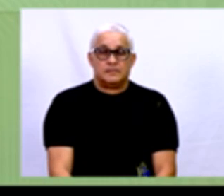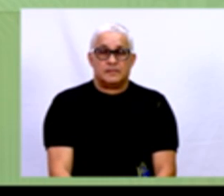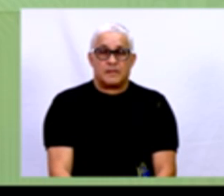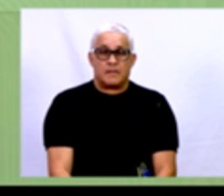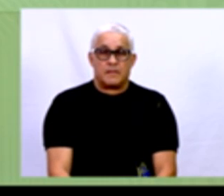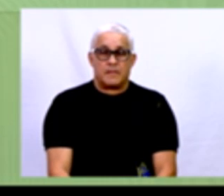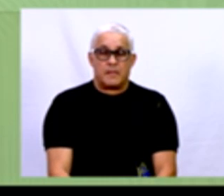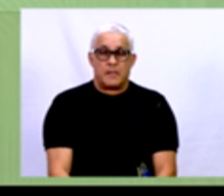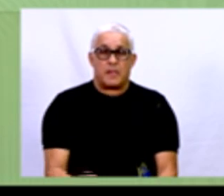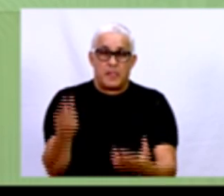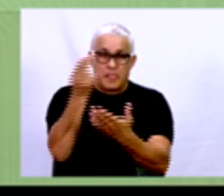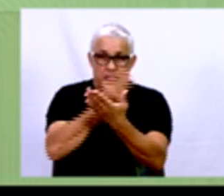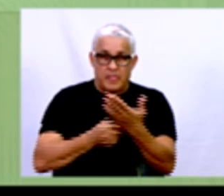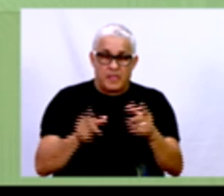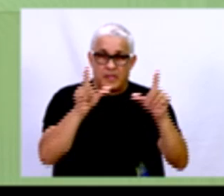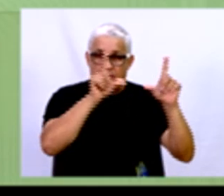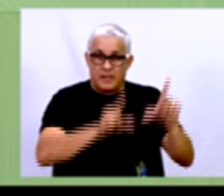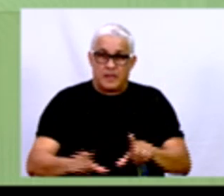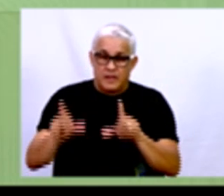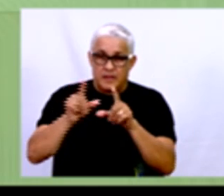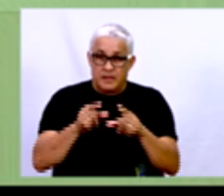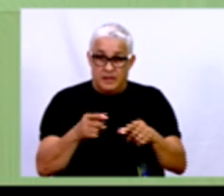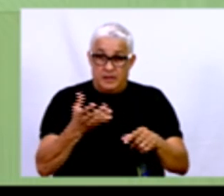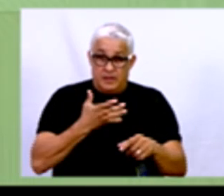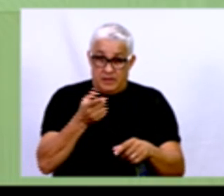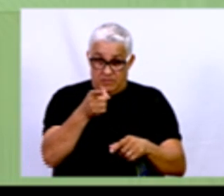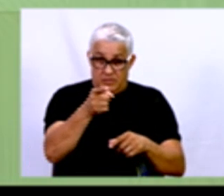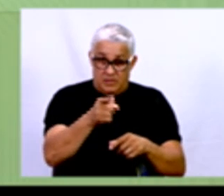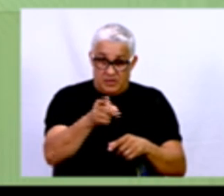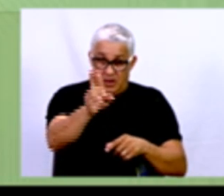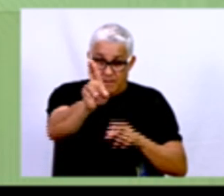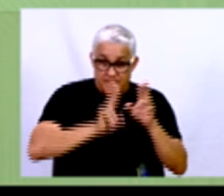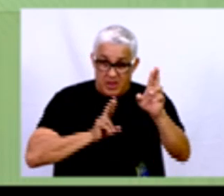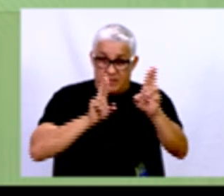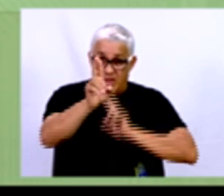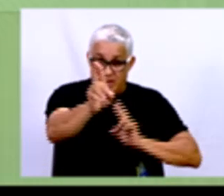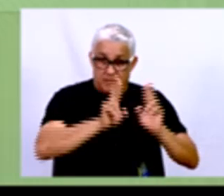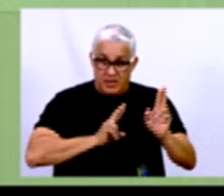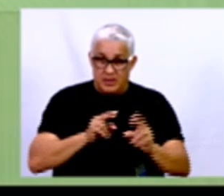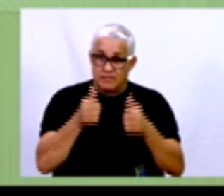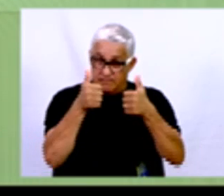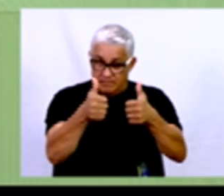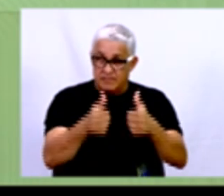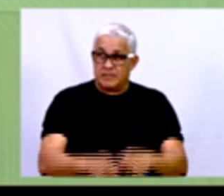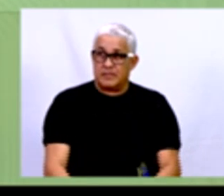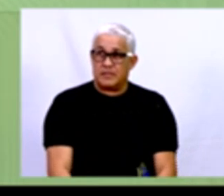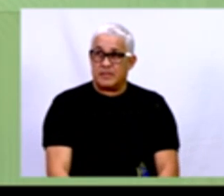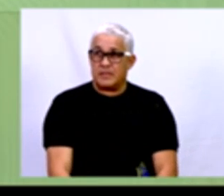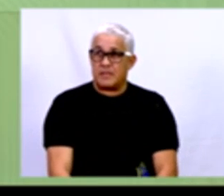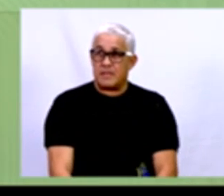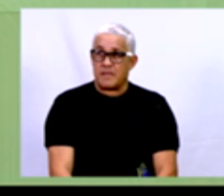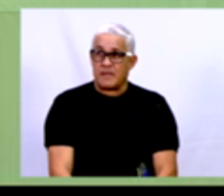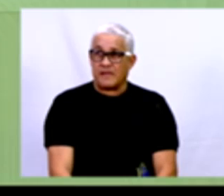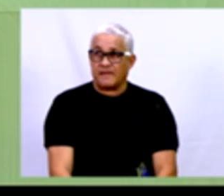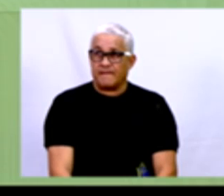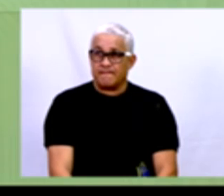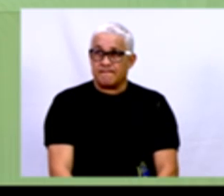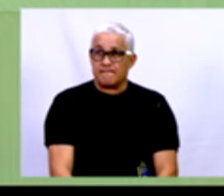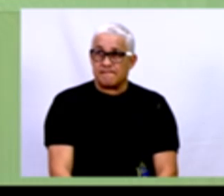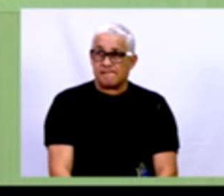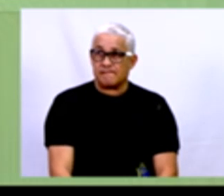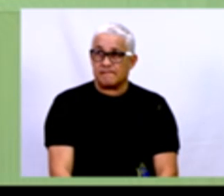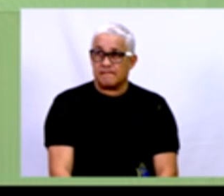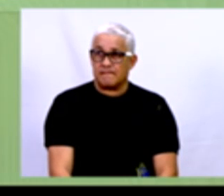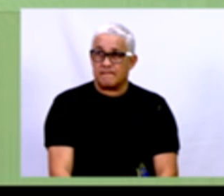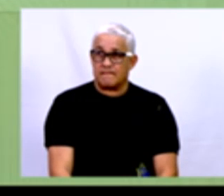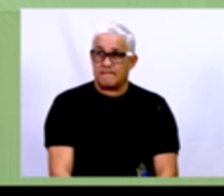né? E vamos identificar, queremos que vocês mandem, né, a resposta para a gente. Vamos lá? Vamos.